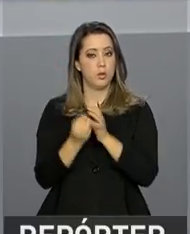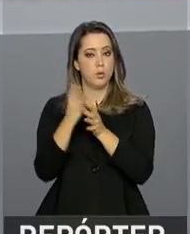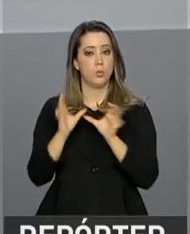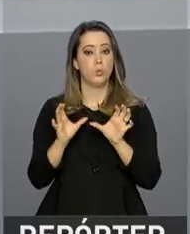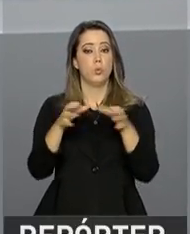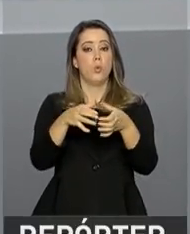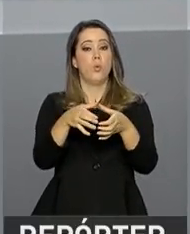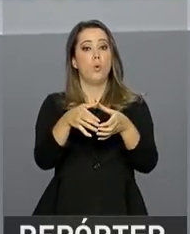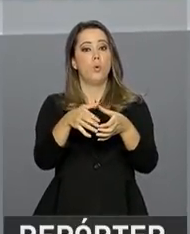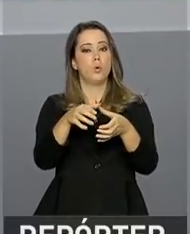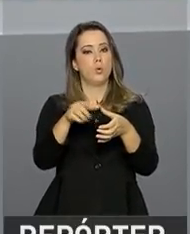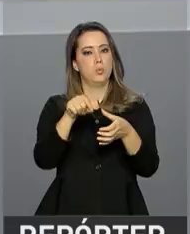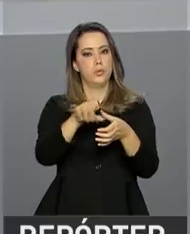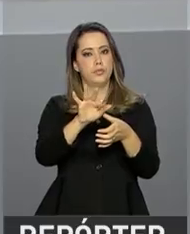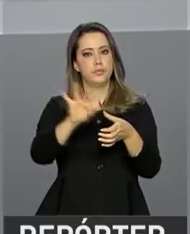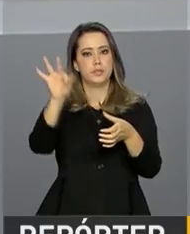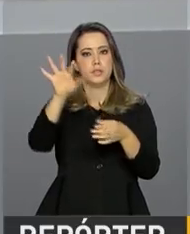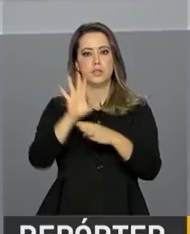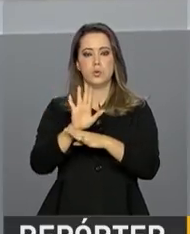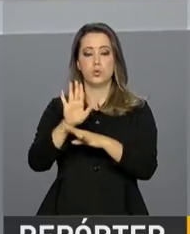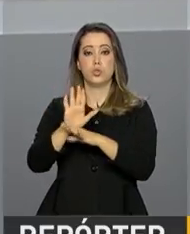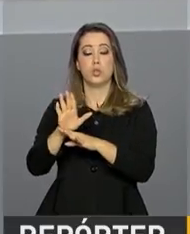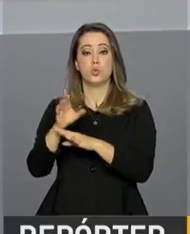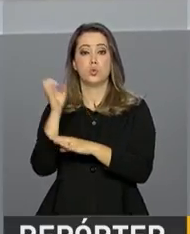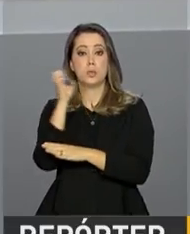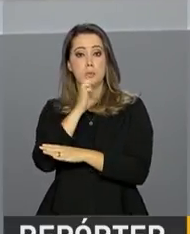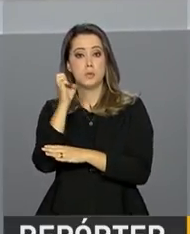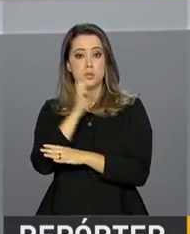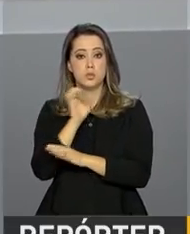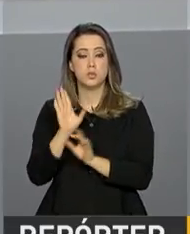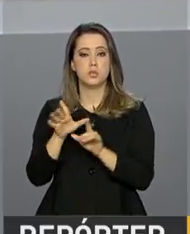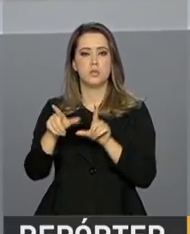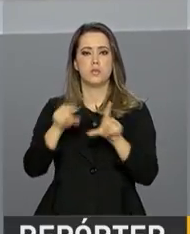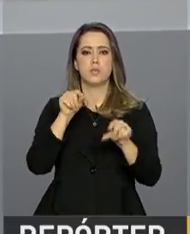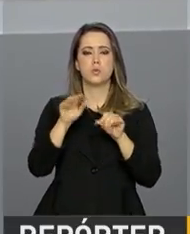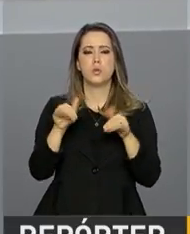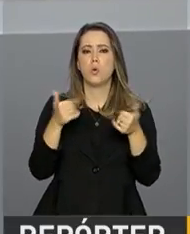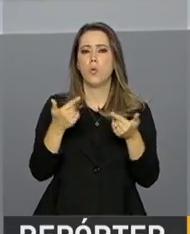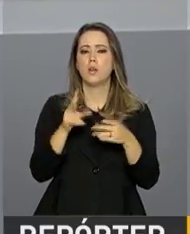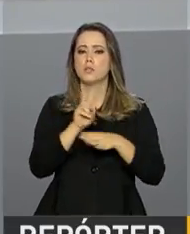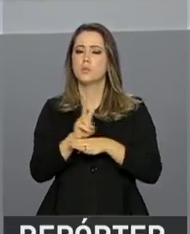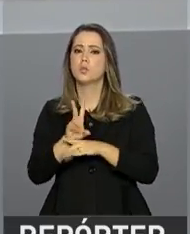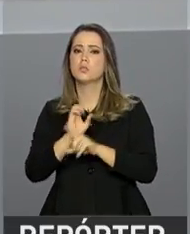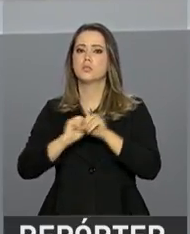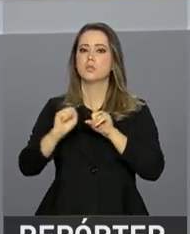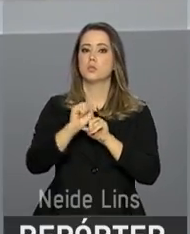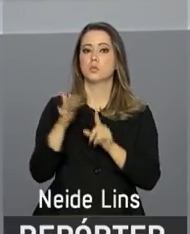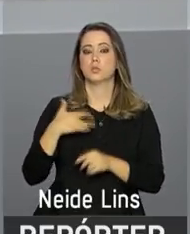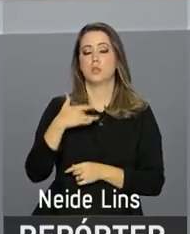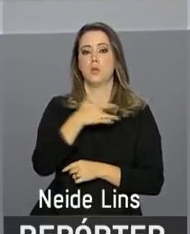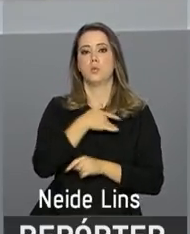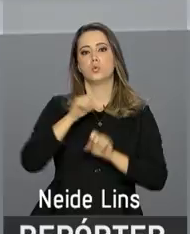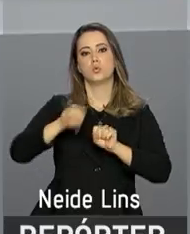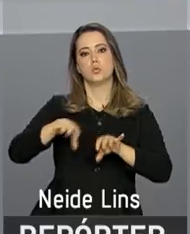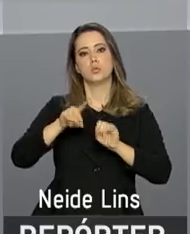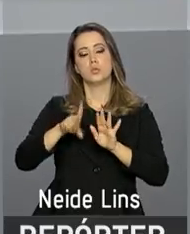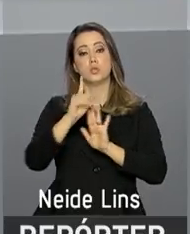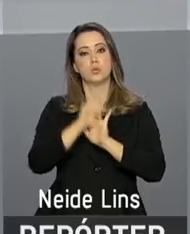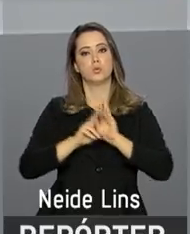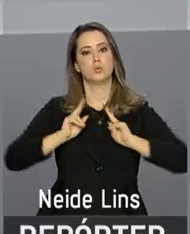criou o comitê federal de assistência emergencial que vai definir ações de proteção social saúde educação